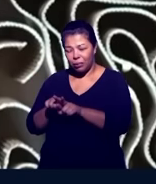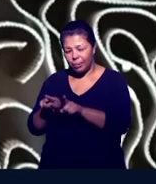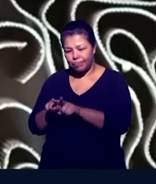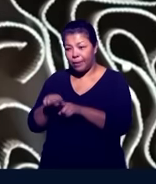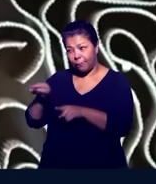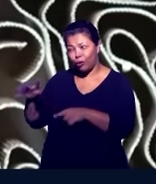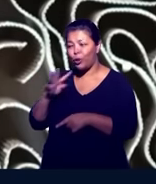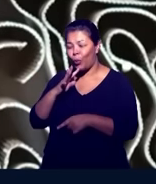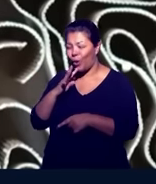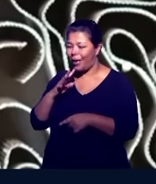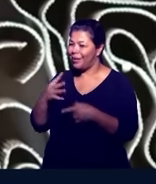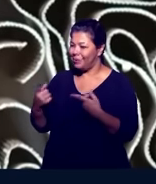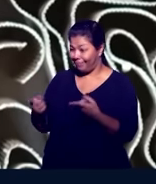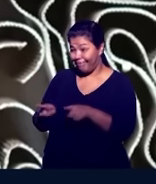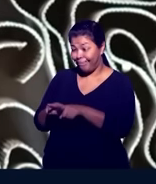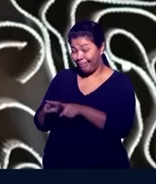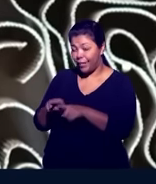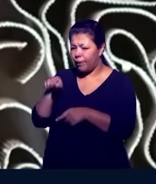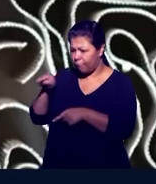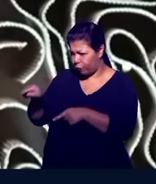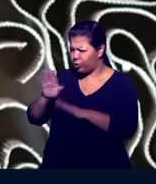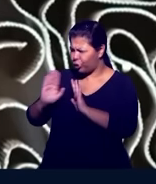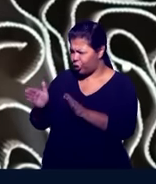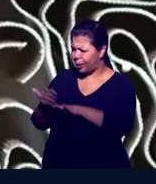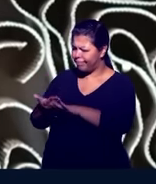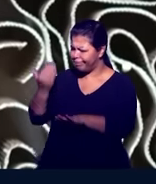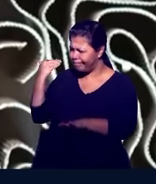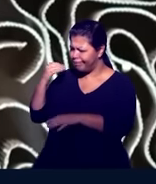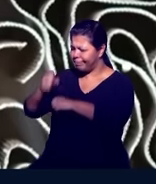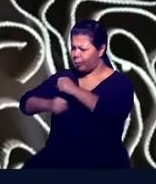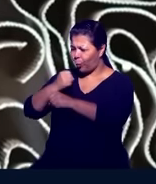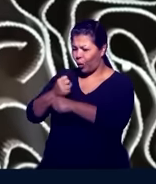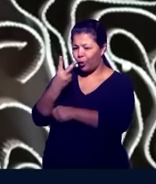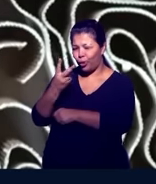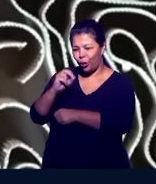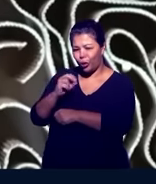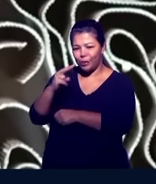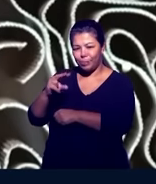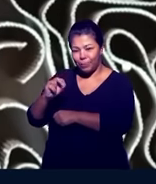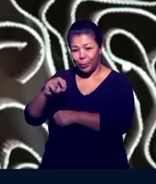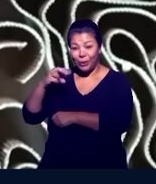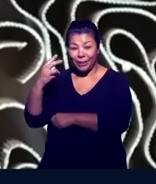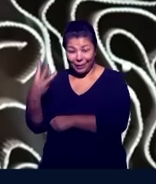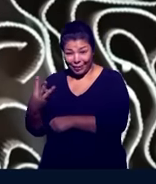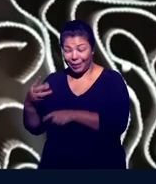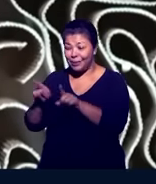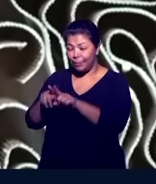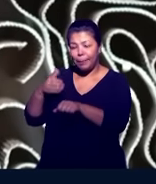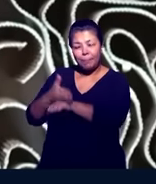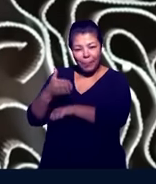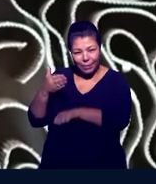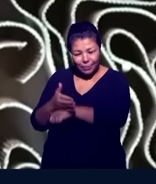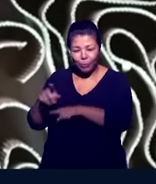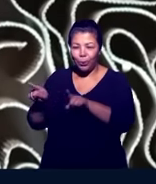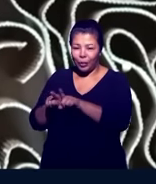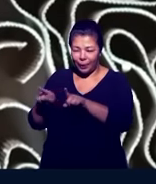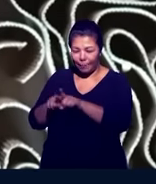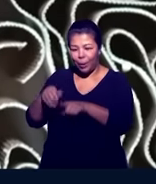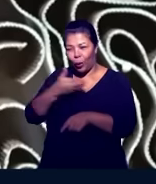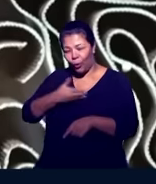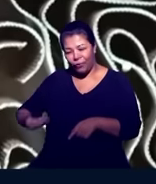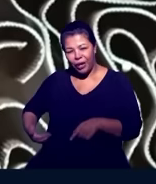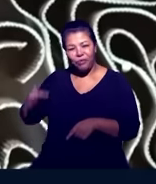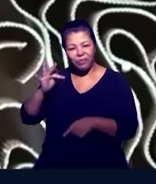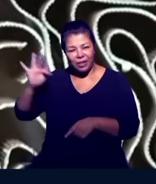o senhor enfatizar o senhor foi do governo federal lá em 2003 primeiro como assessor do ministério planejamento e depois como